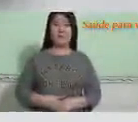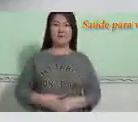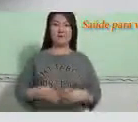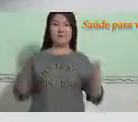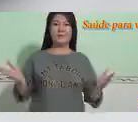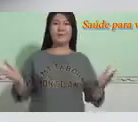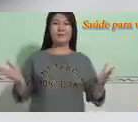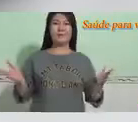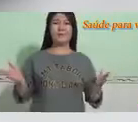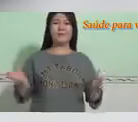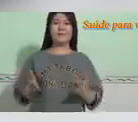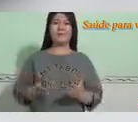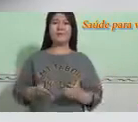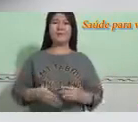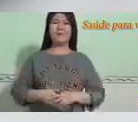CONTRAINDICADAOTRATAMNTOPARAS e acento agudo,